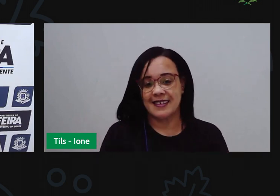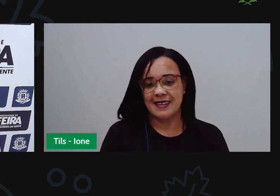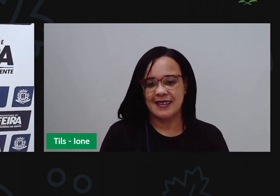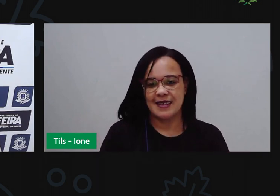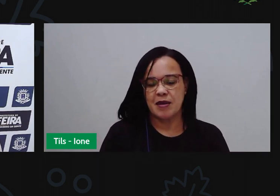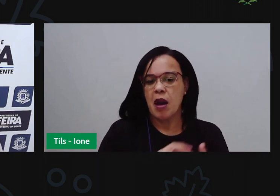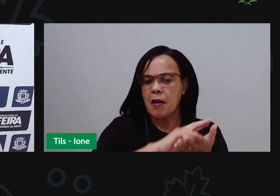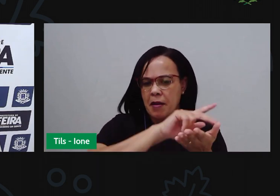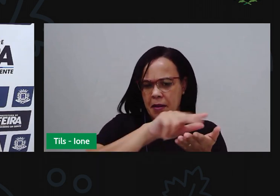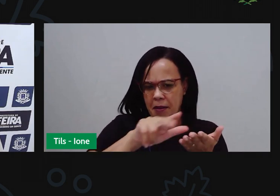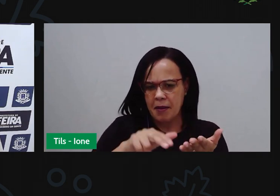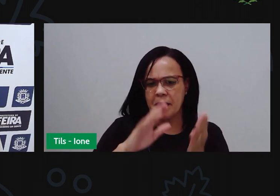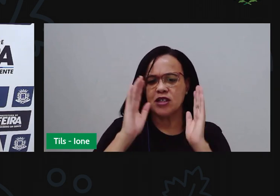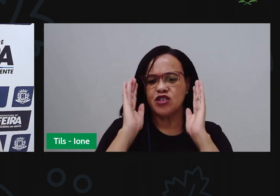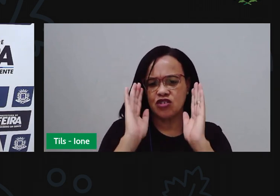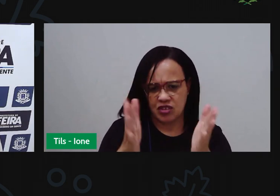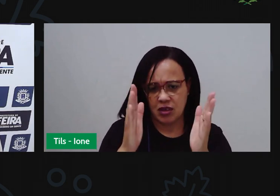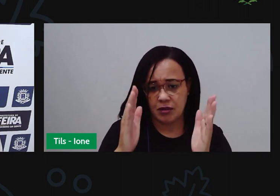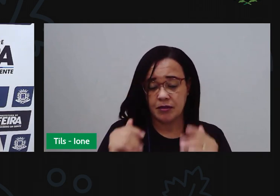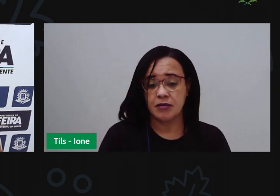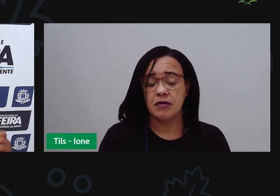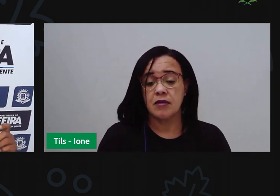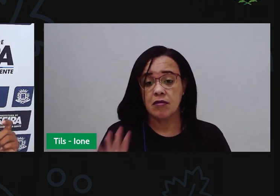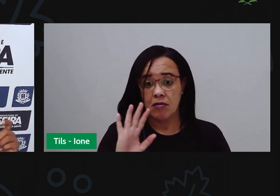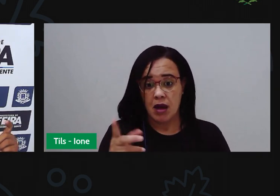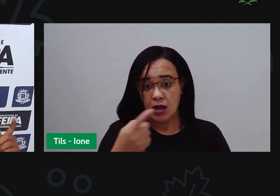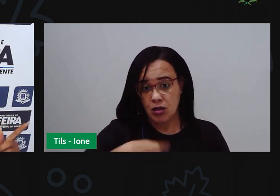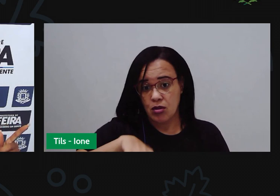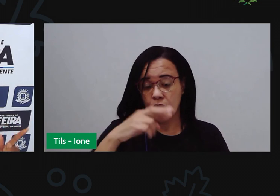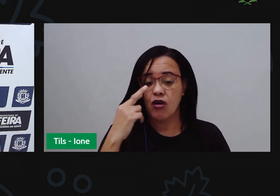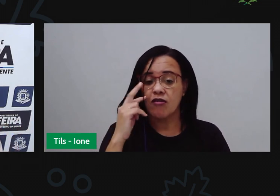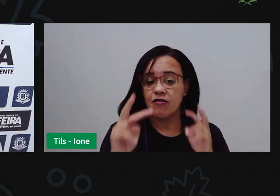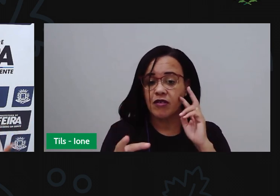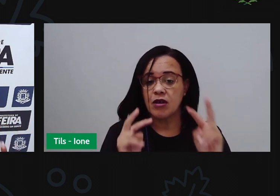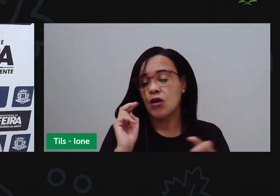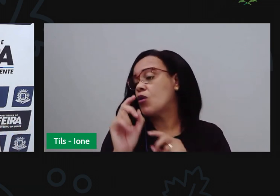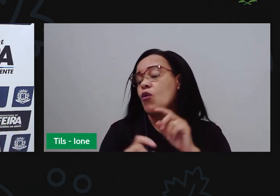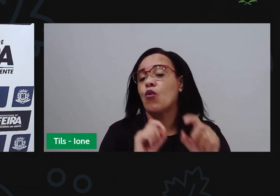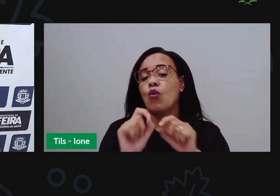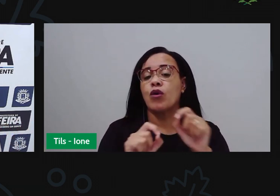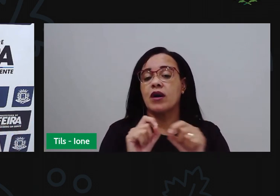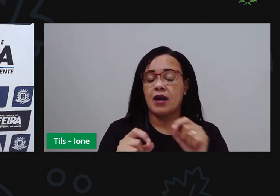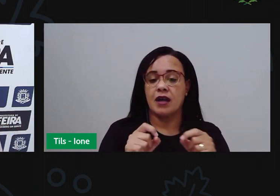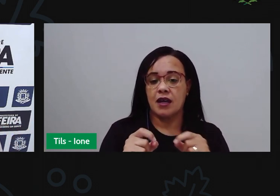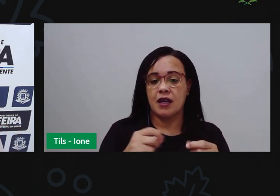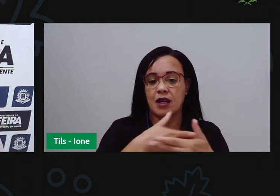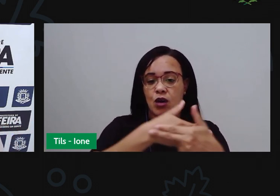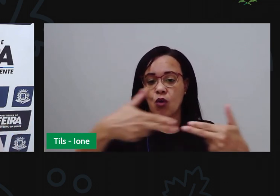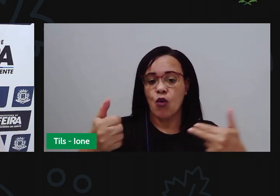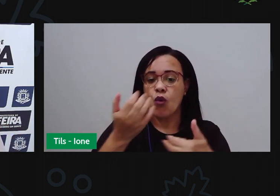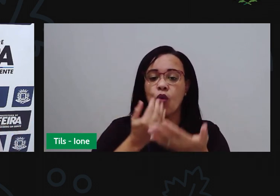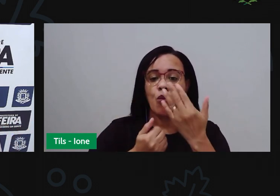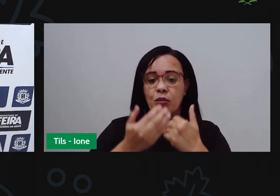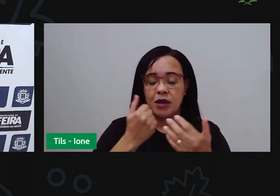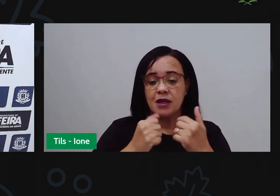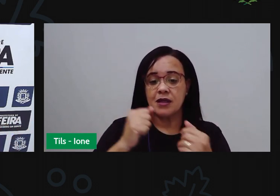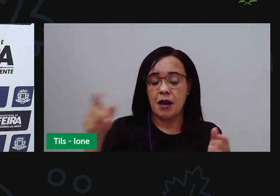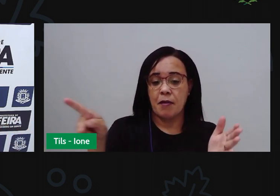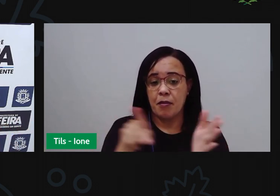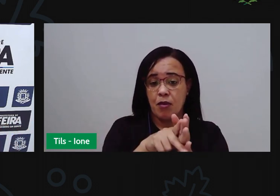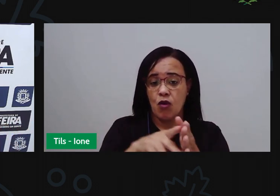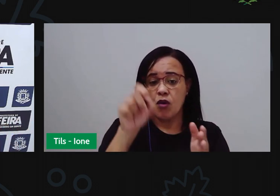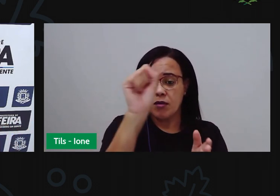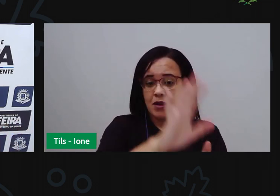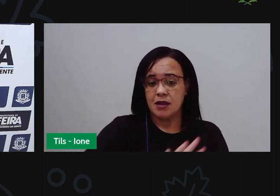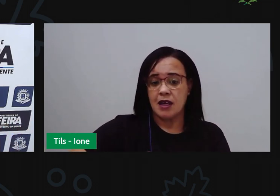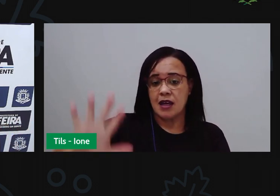de moleque. E vamos ver que muitas das comidas típicas da região Nordeste são feitas